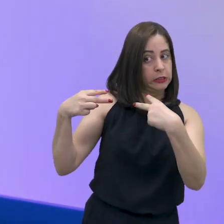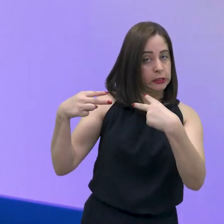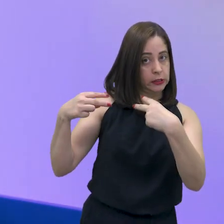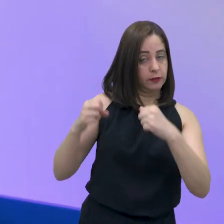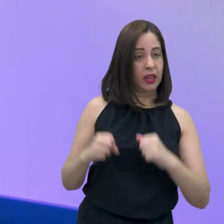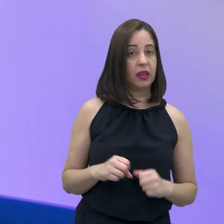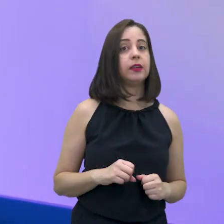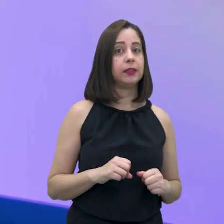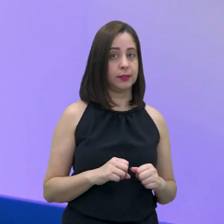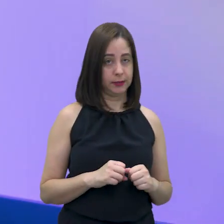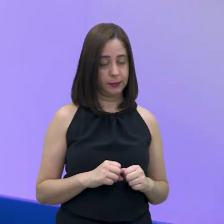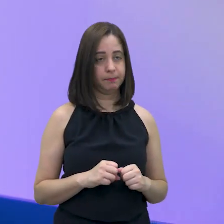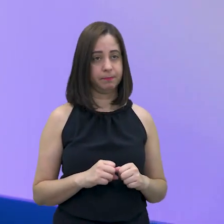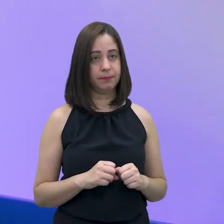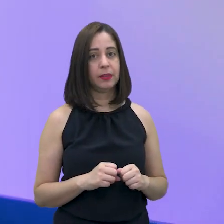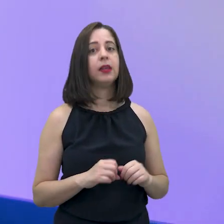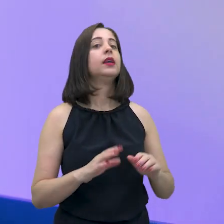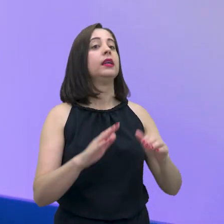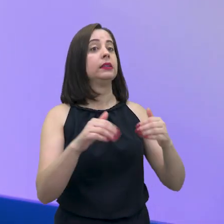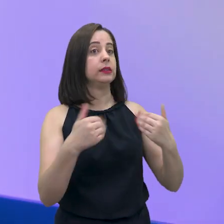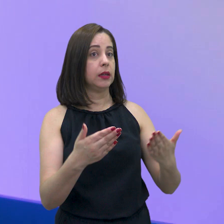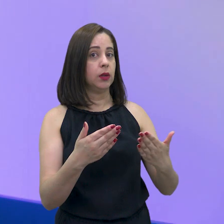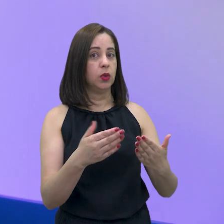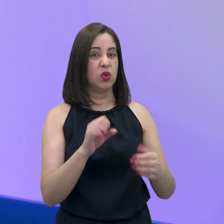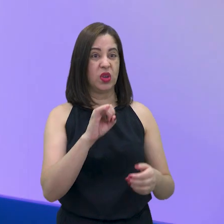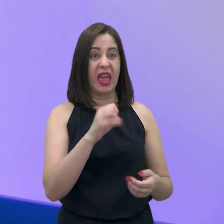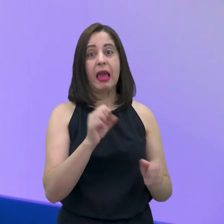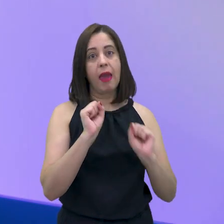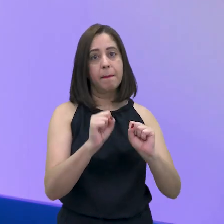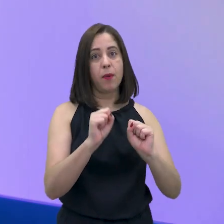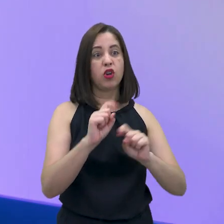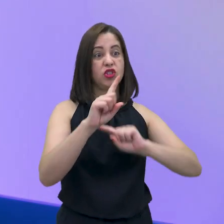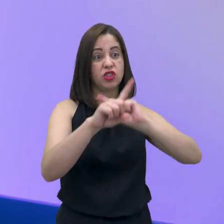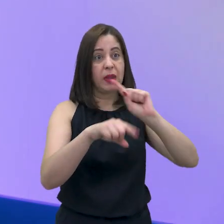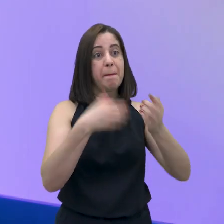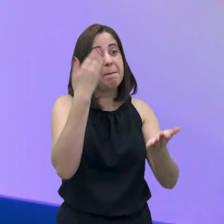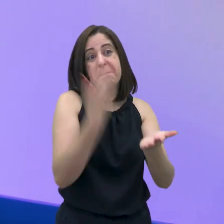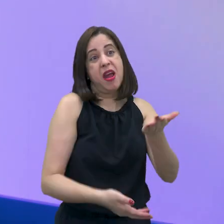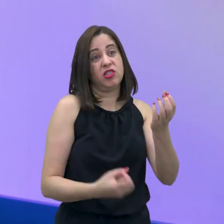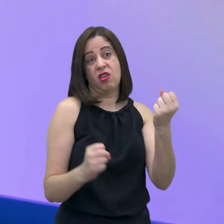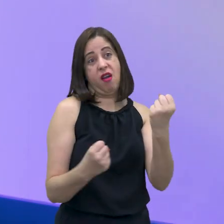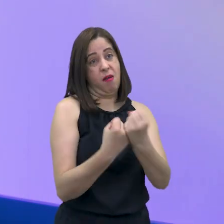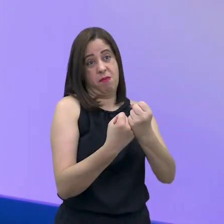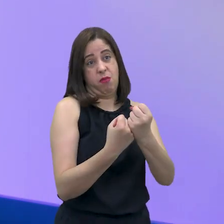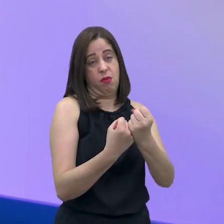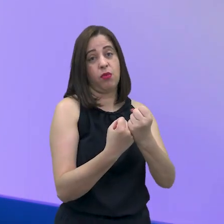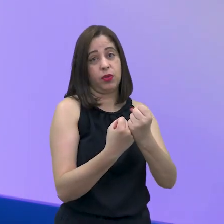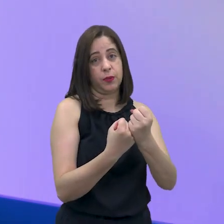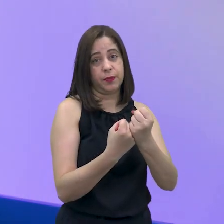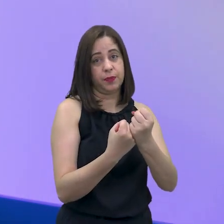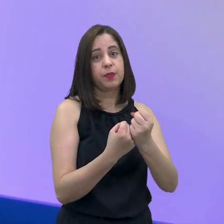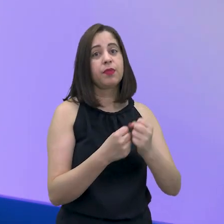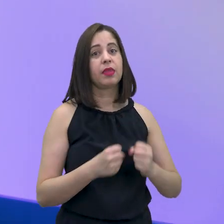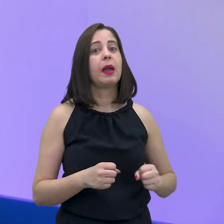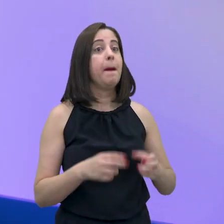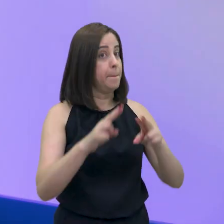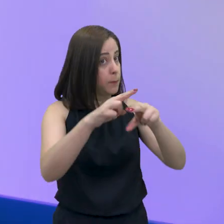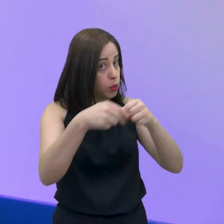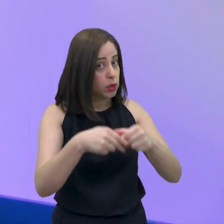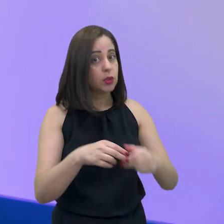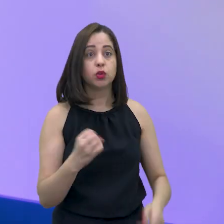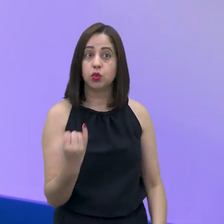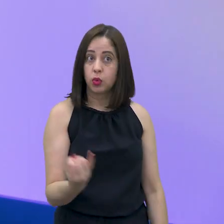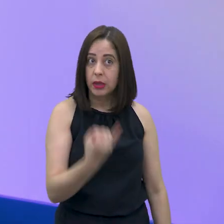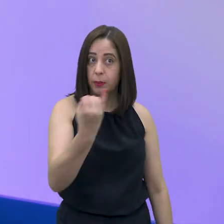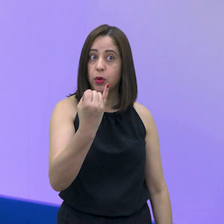principal prejuízo que ele vai ter é o prejuízo político, no sentido de perder apoio e prestígio para a próxima eleição. Por isso que é